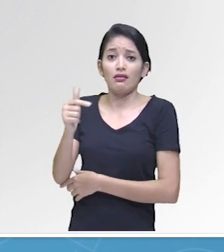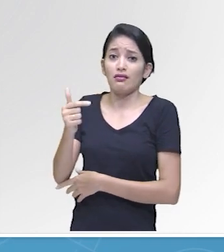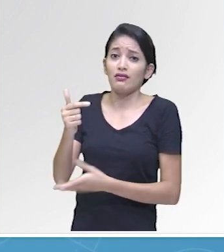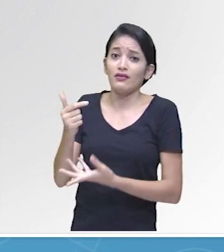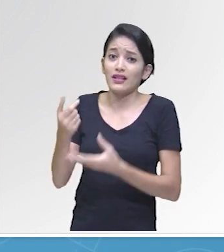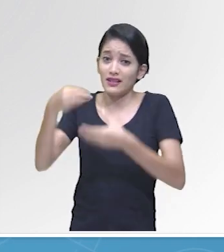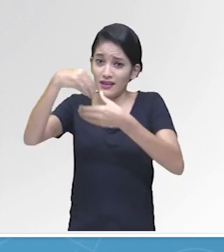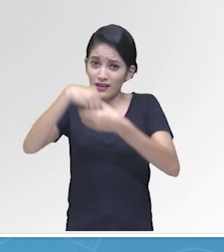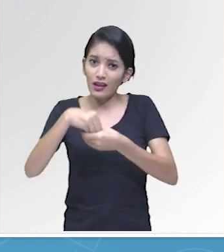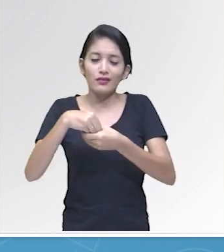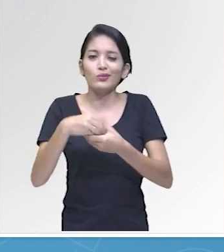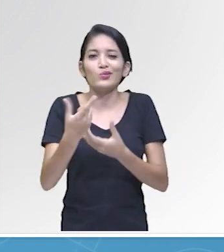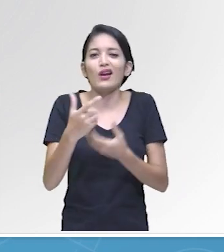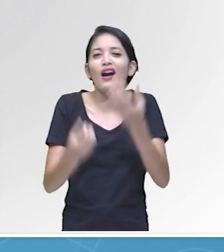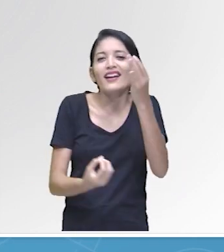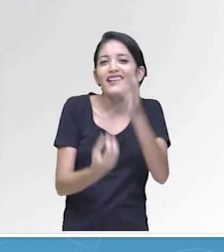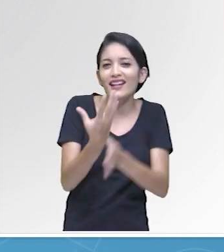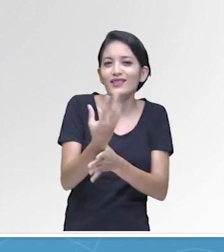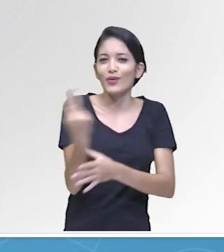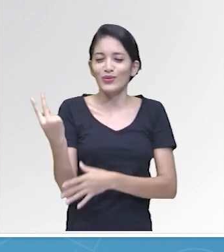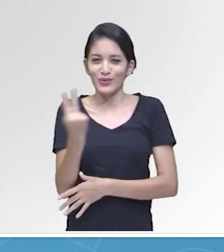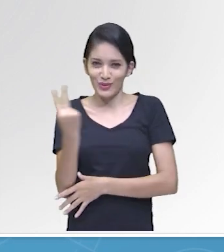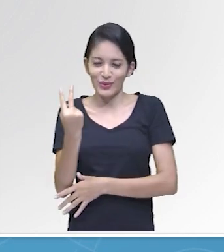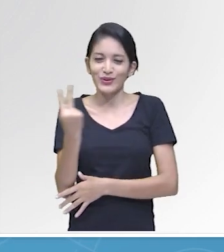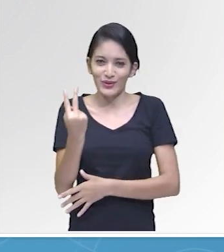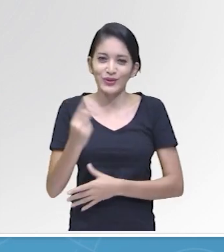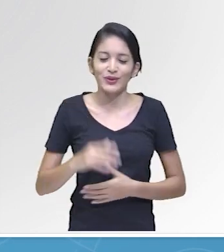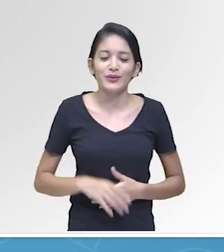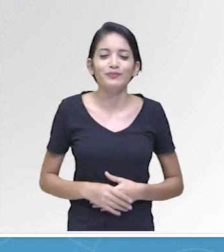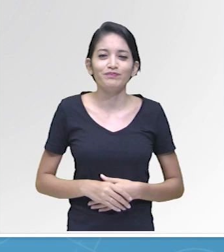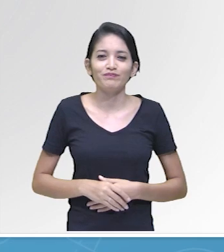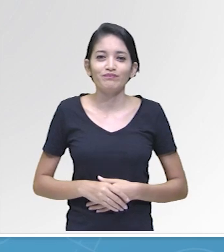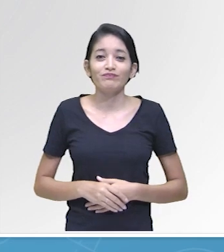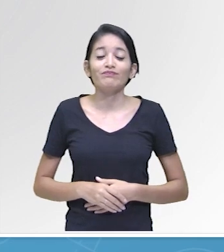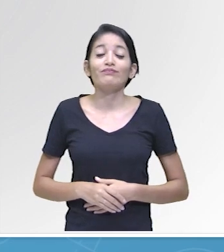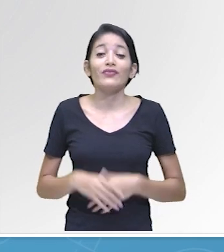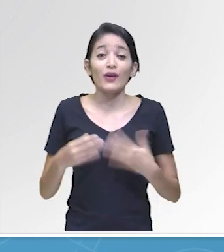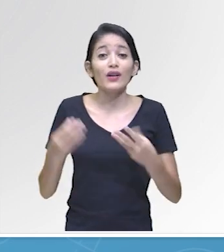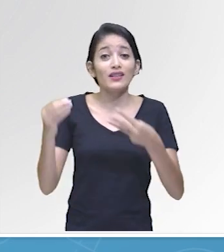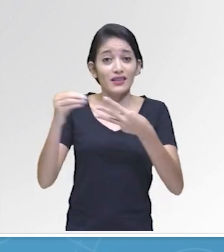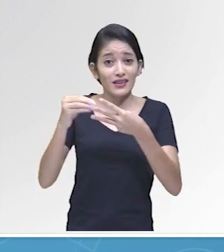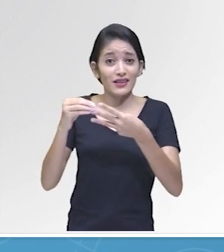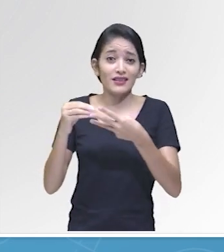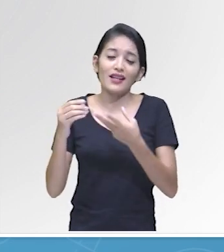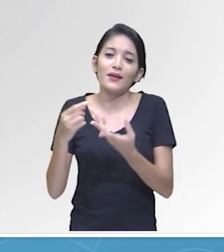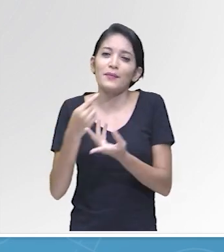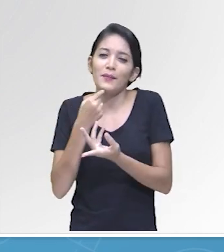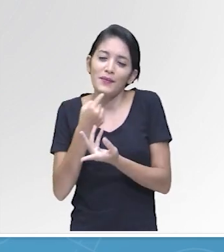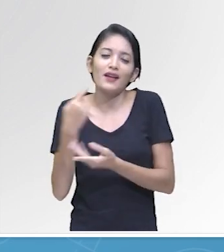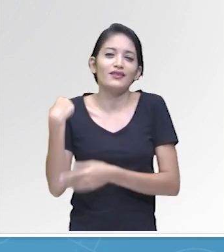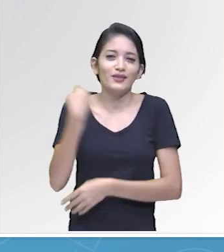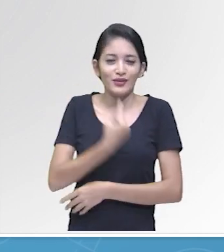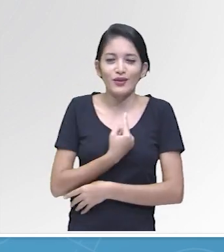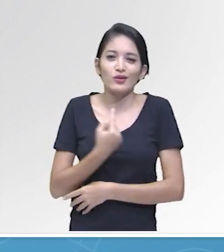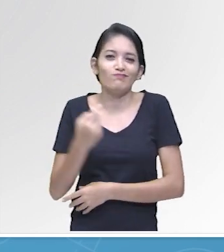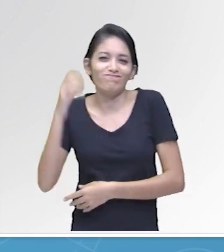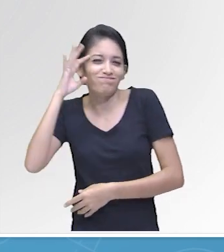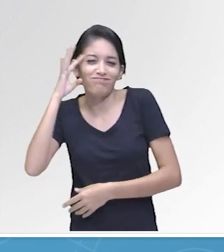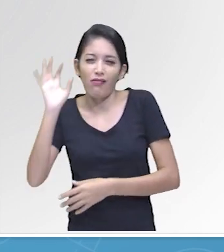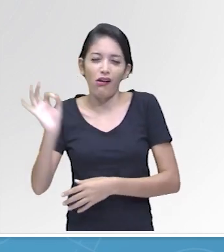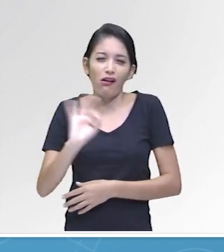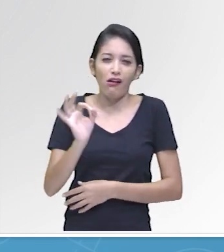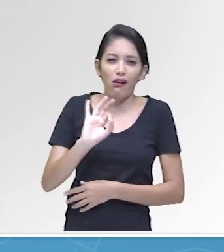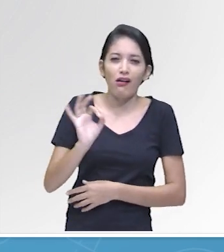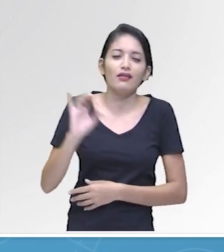Então, viram aí como nós temos aí as células mais próximas de nós do que nós imaginamos no nosso dia